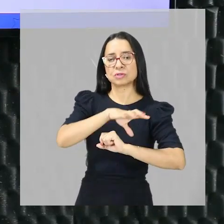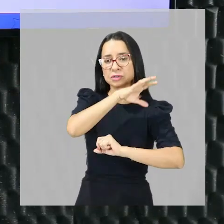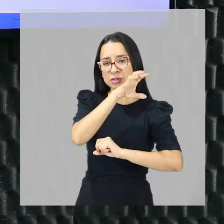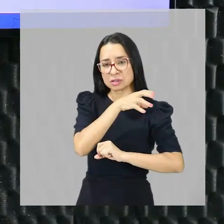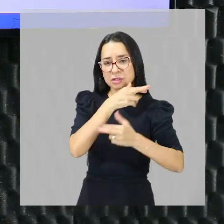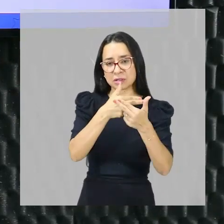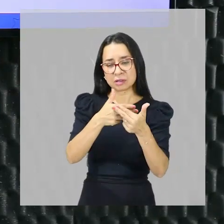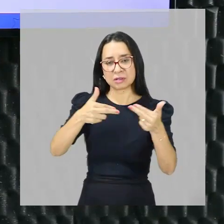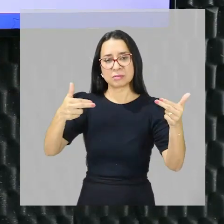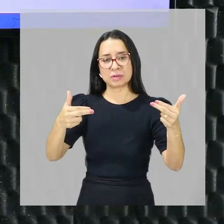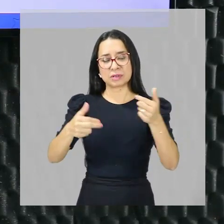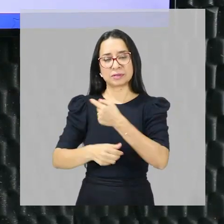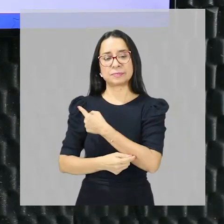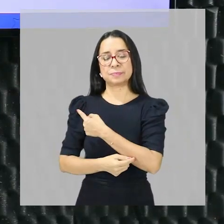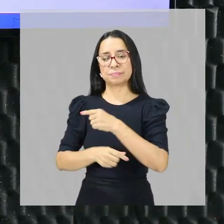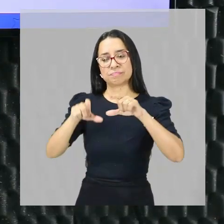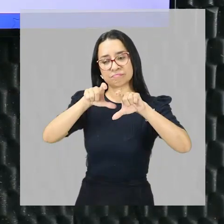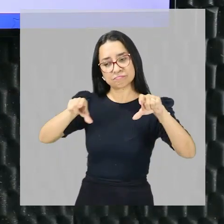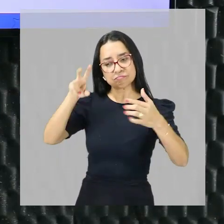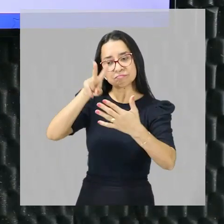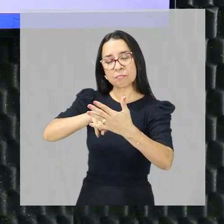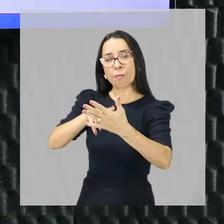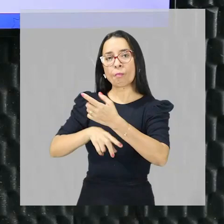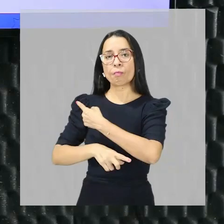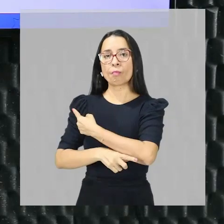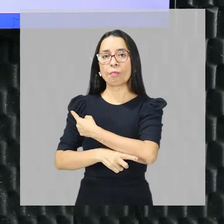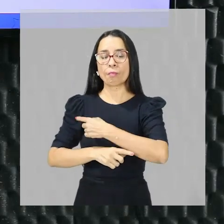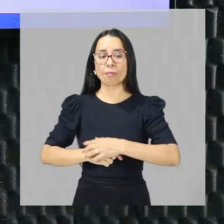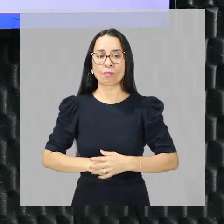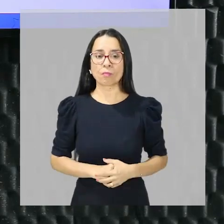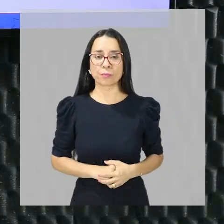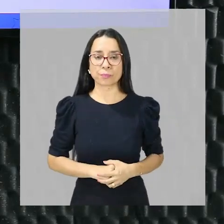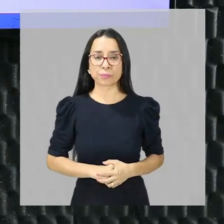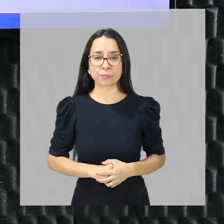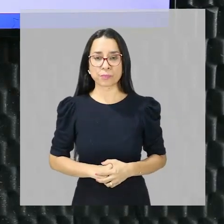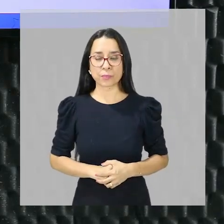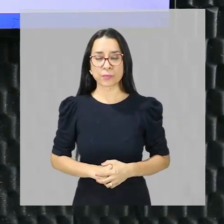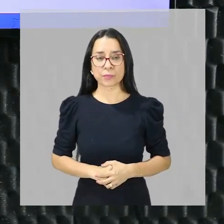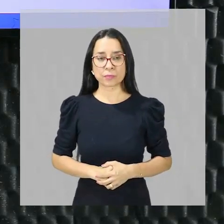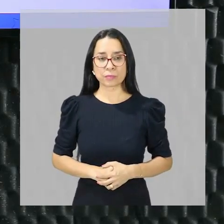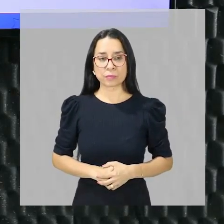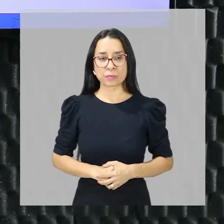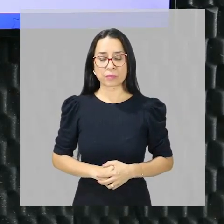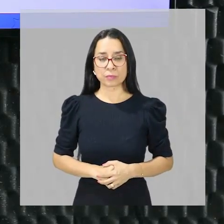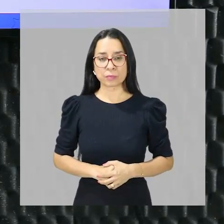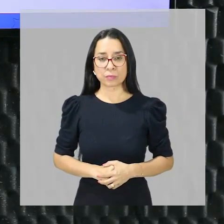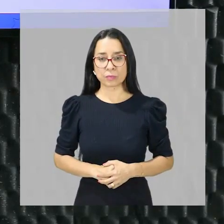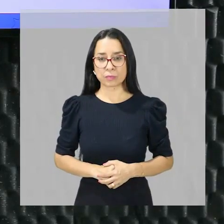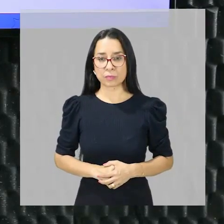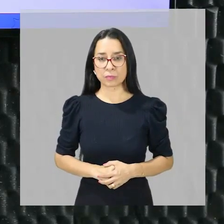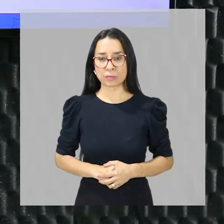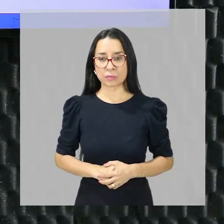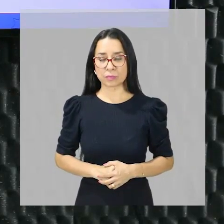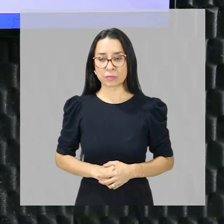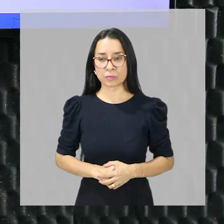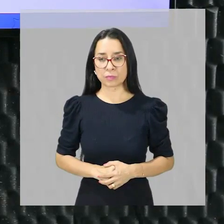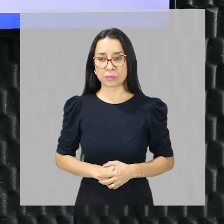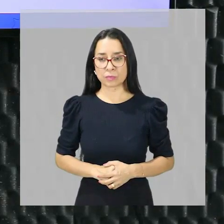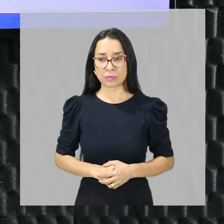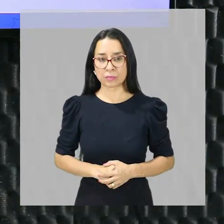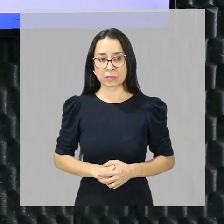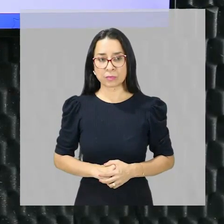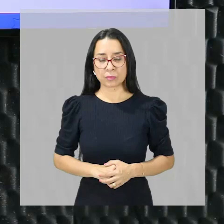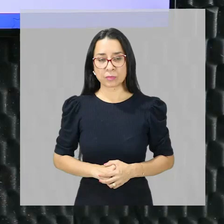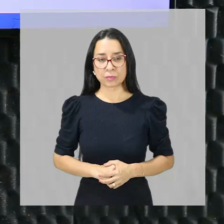Alterando o equilíbrio ecológico e diminuindo a biodiversidade nos biomas, tá? Dos 6 biomas encontrados em